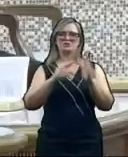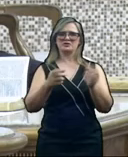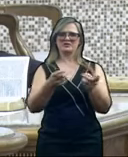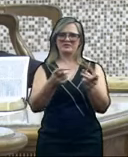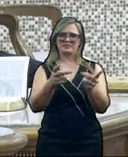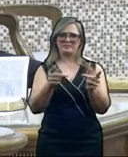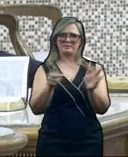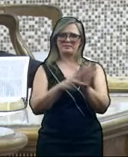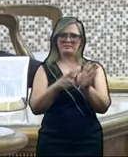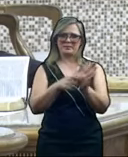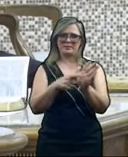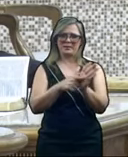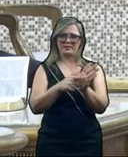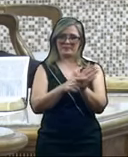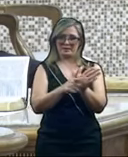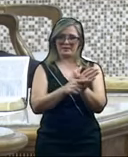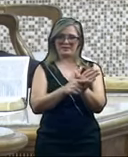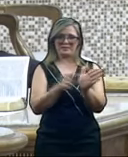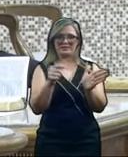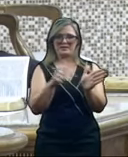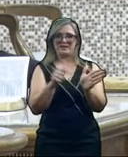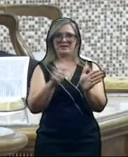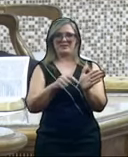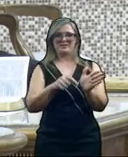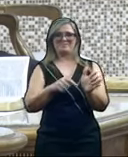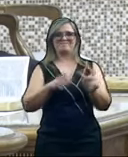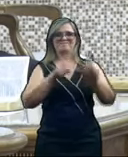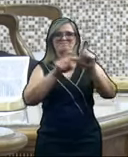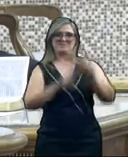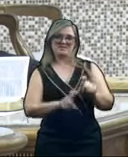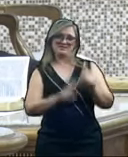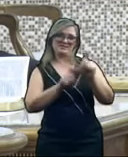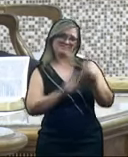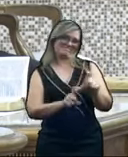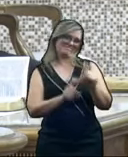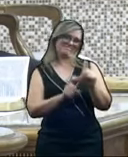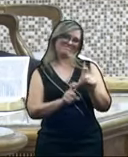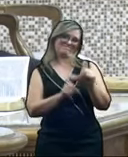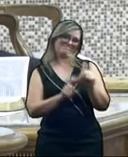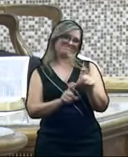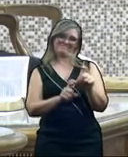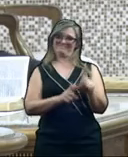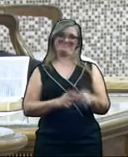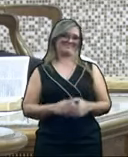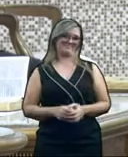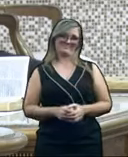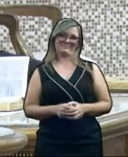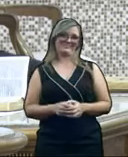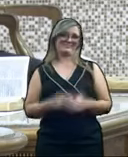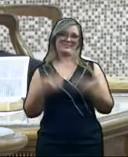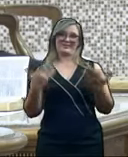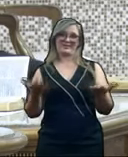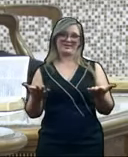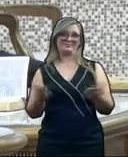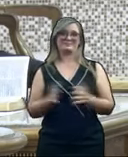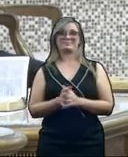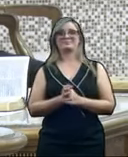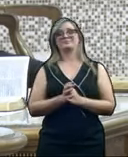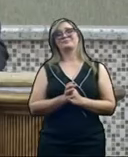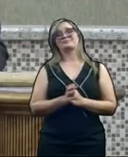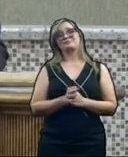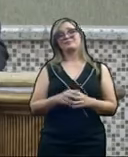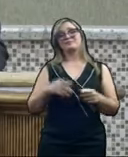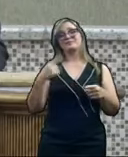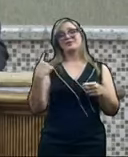primeiro e fiquei devendo Oi gente fechar a loja é a minha alegria era chegar